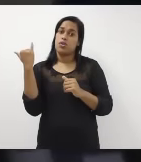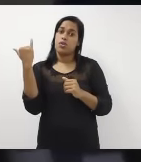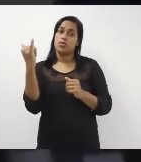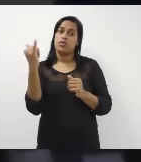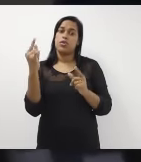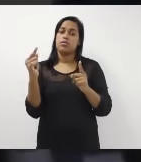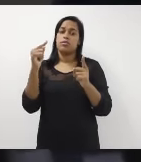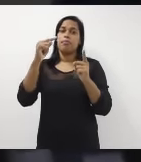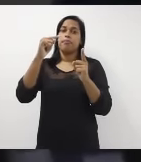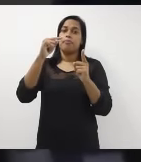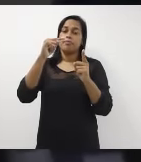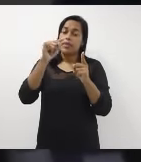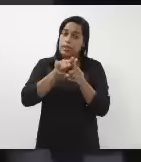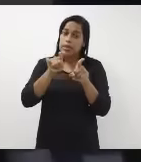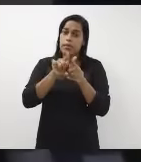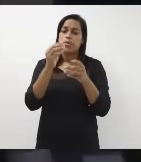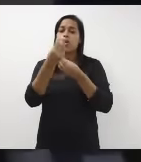ponto de reposição.